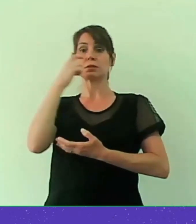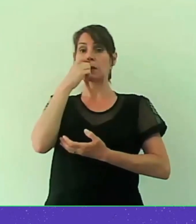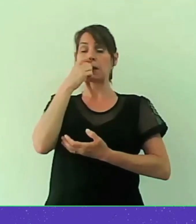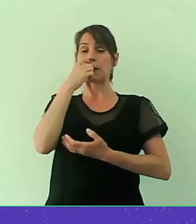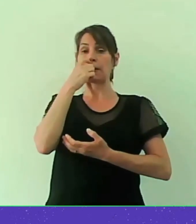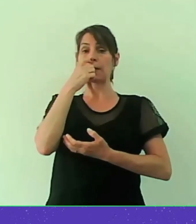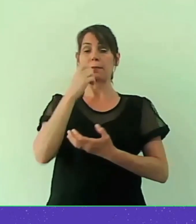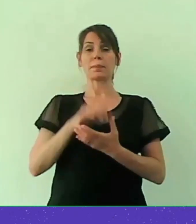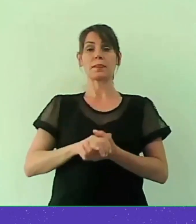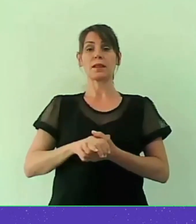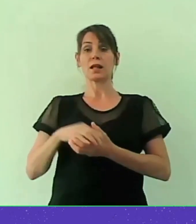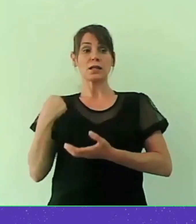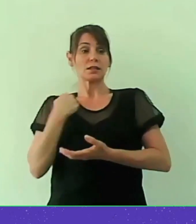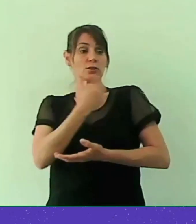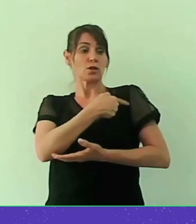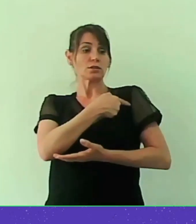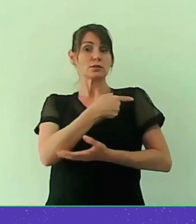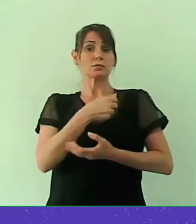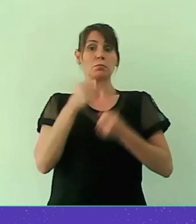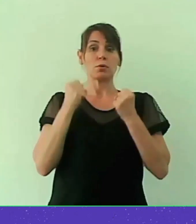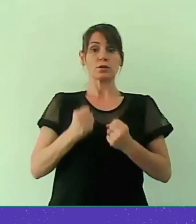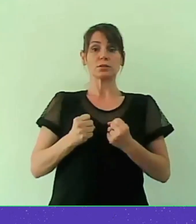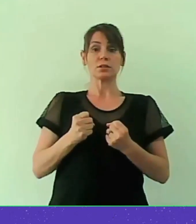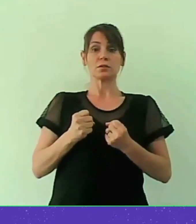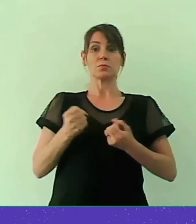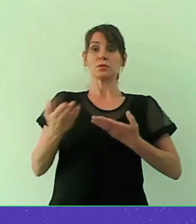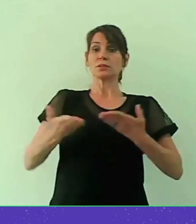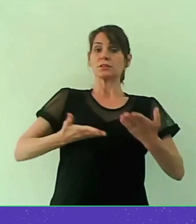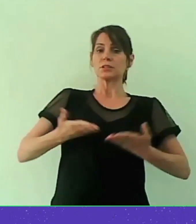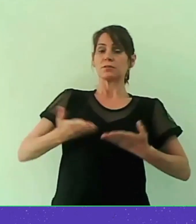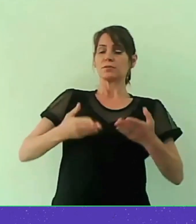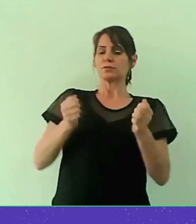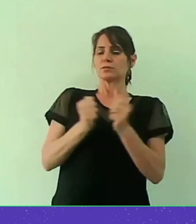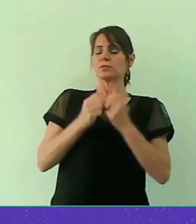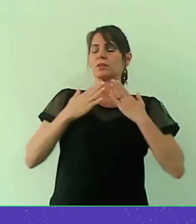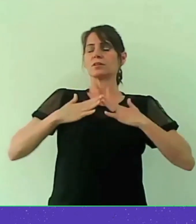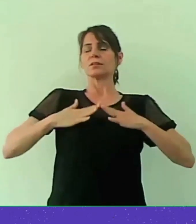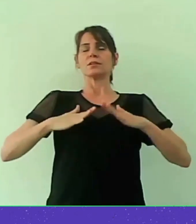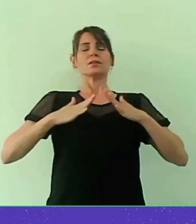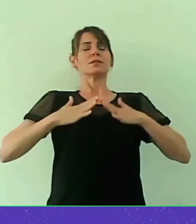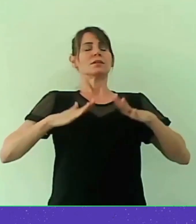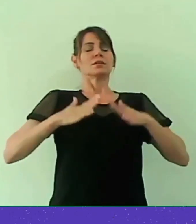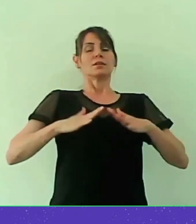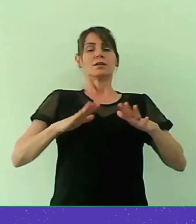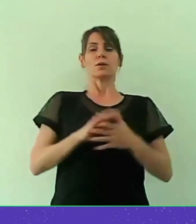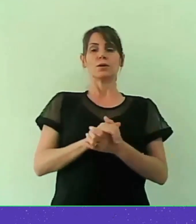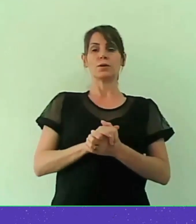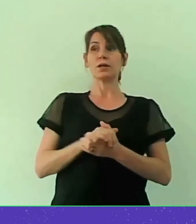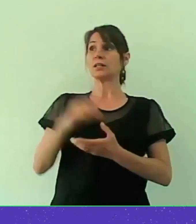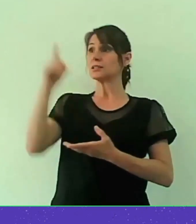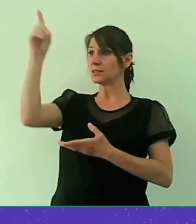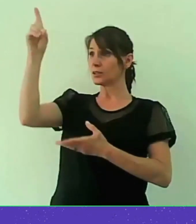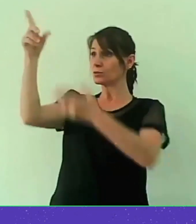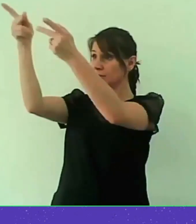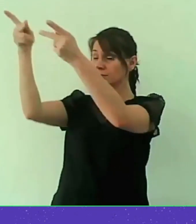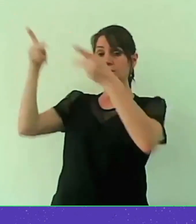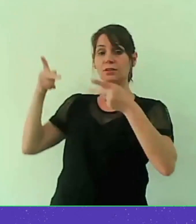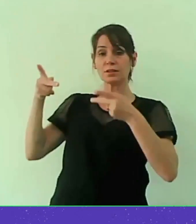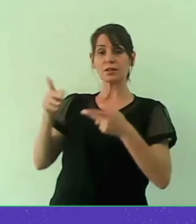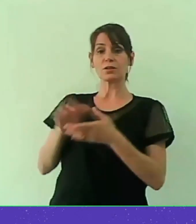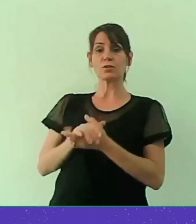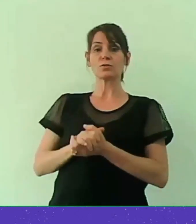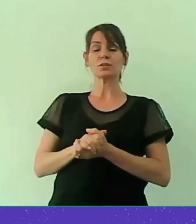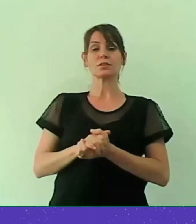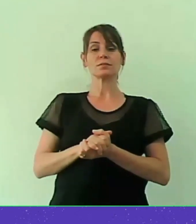que nós podemos servir no seu descanso. Ele nos convida para tomar o seu jugo.